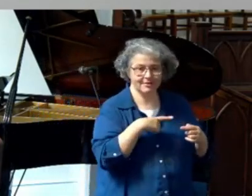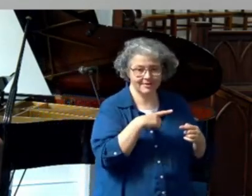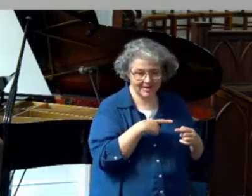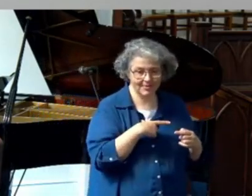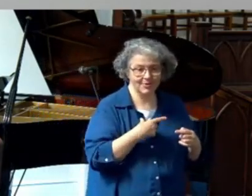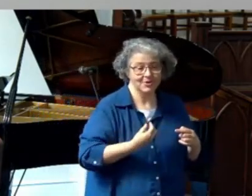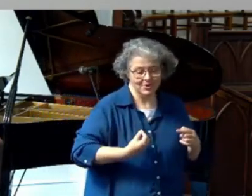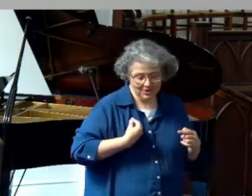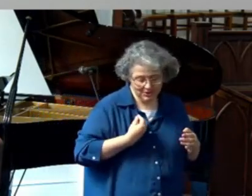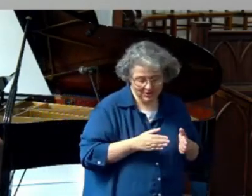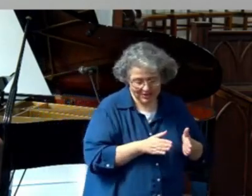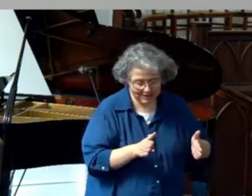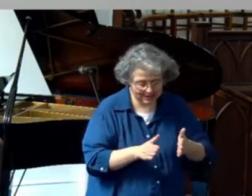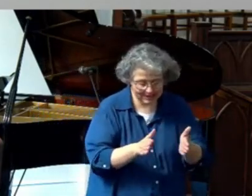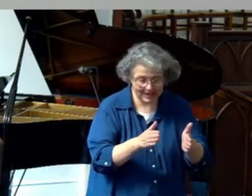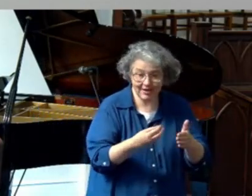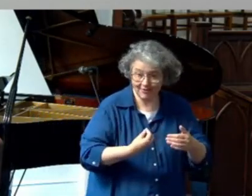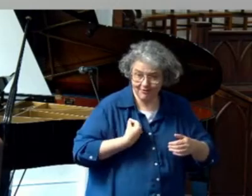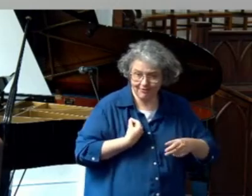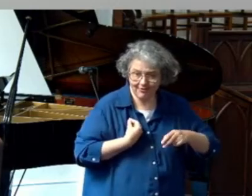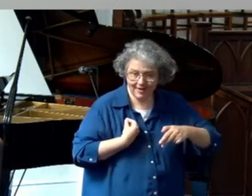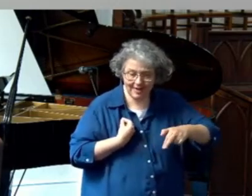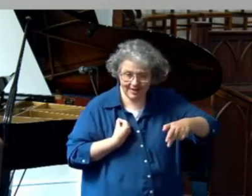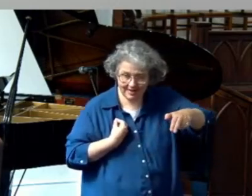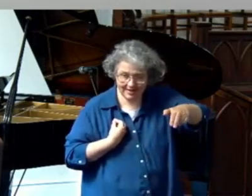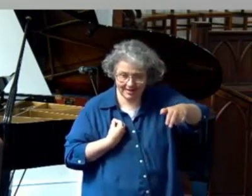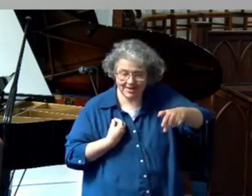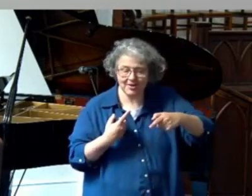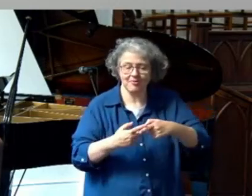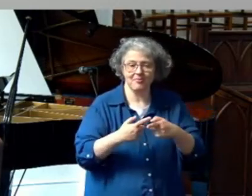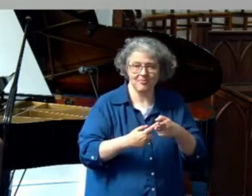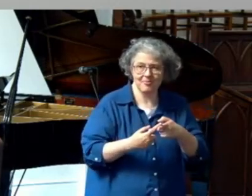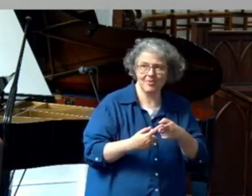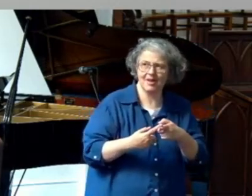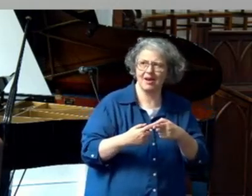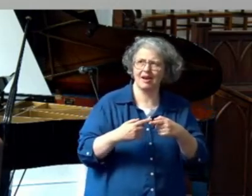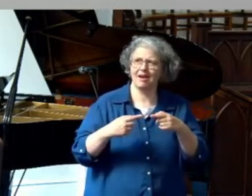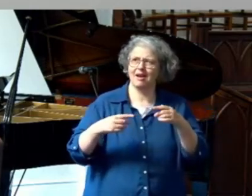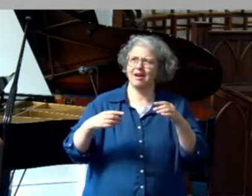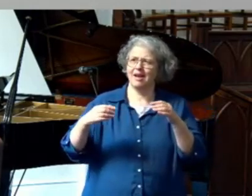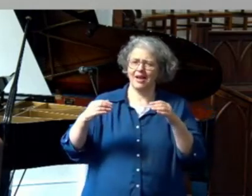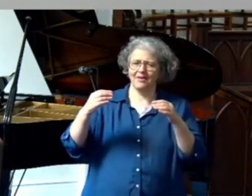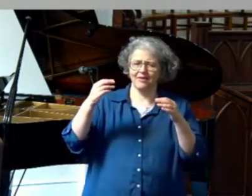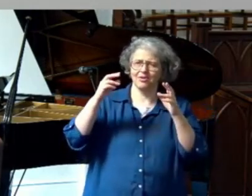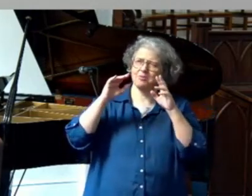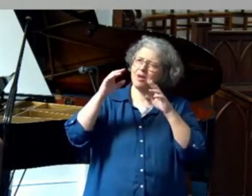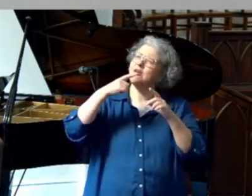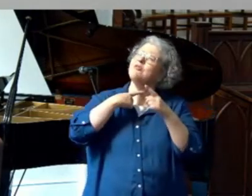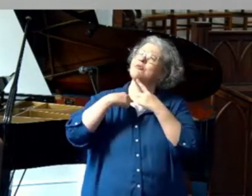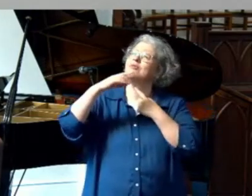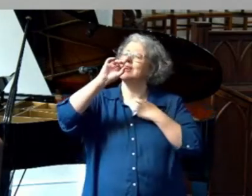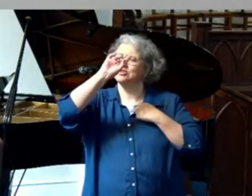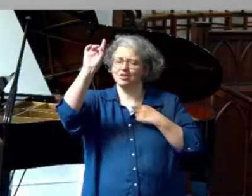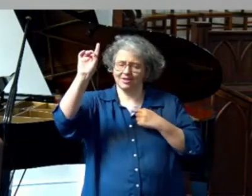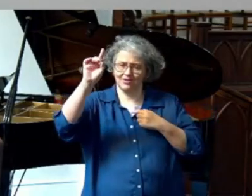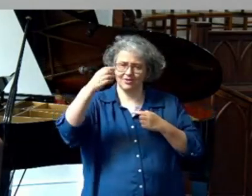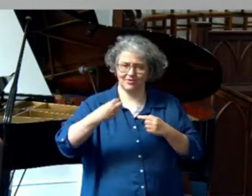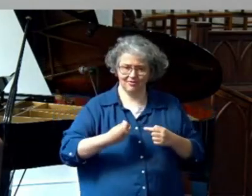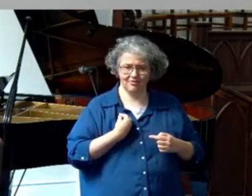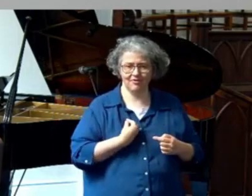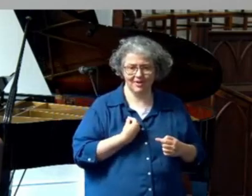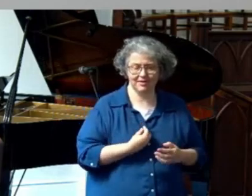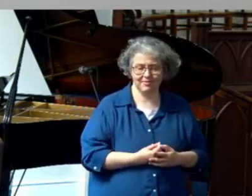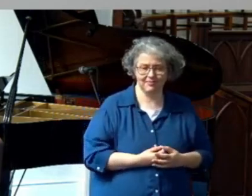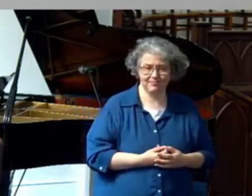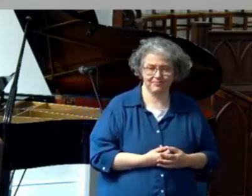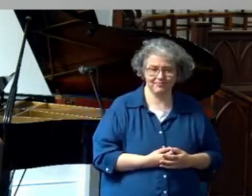que as crianças estão falando, estão escrevendo? Desde quando eram bebês, agora crianças, depois adolescentes, depois adultas? E olhando firmemente